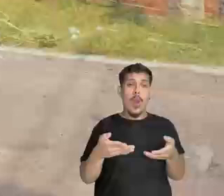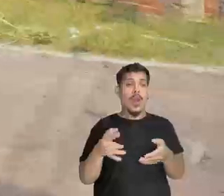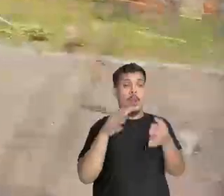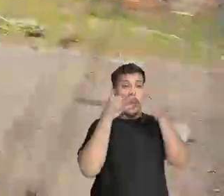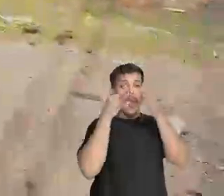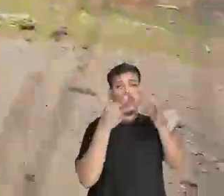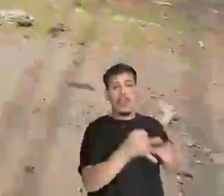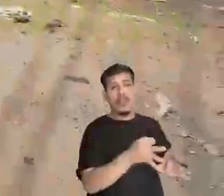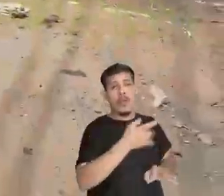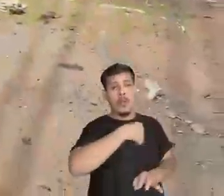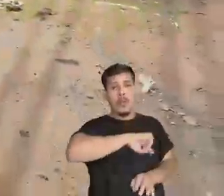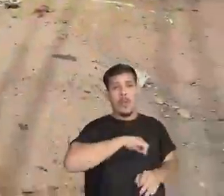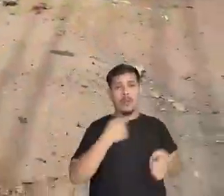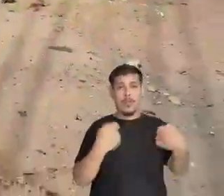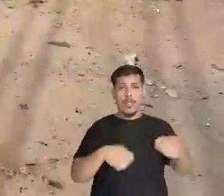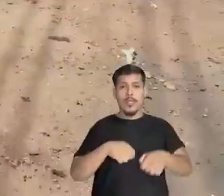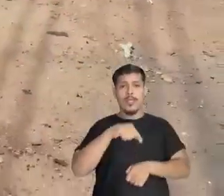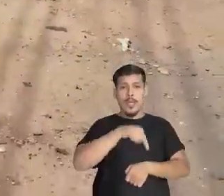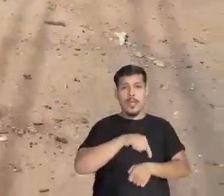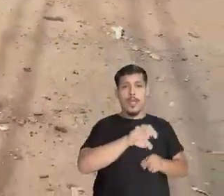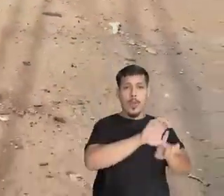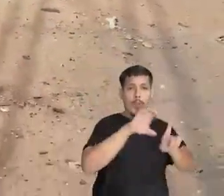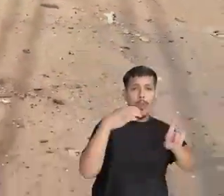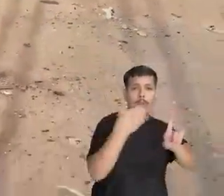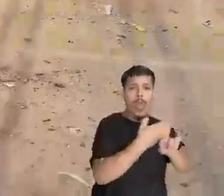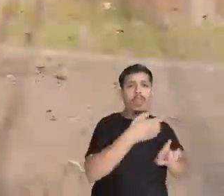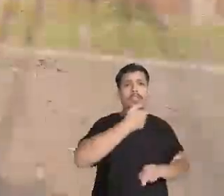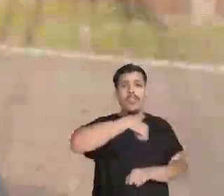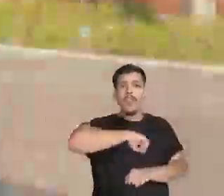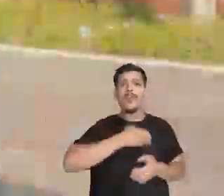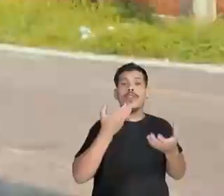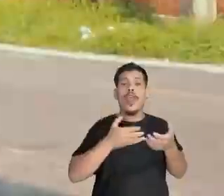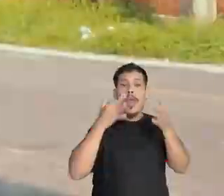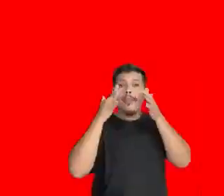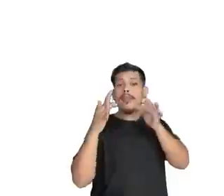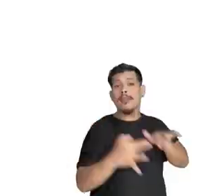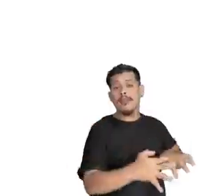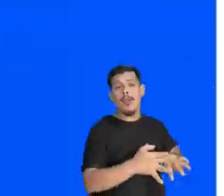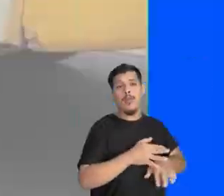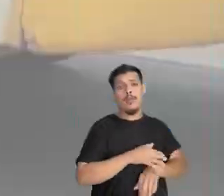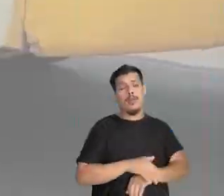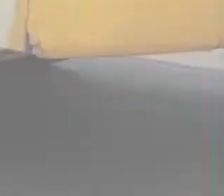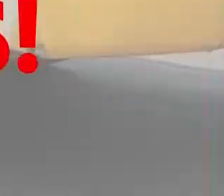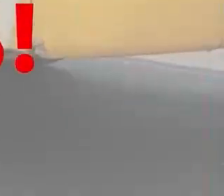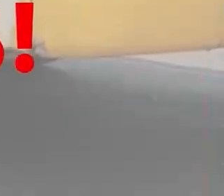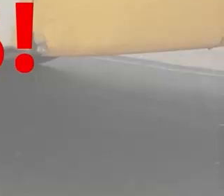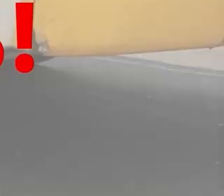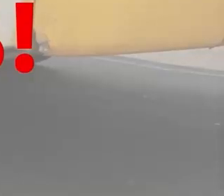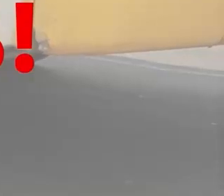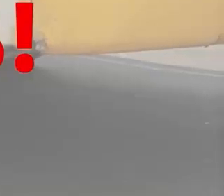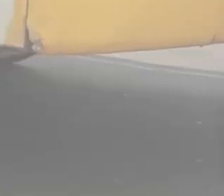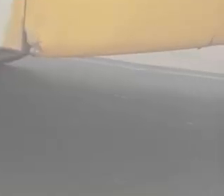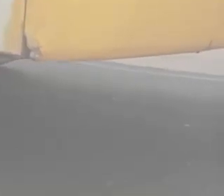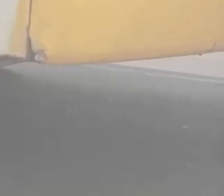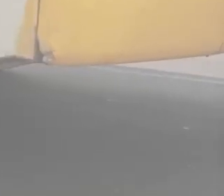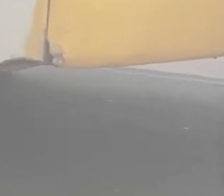está dando essa atenção que a gente precisa aqui na comunidade. Queremos mais um pouco de atenção.